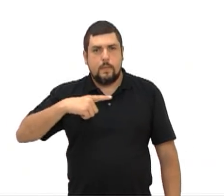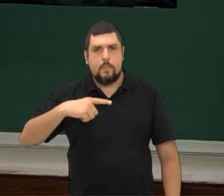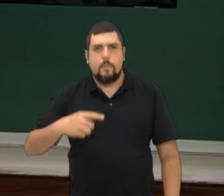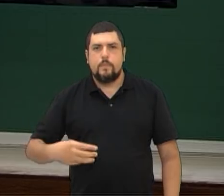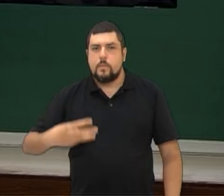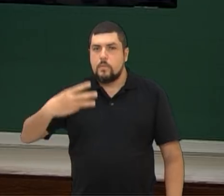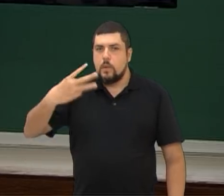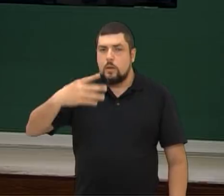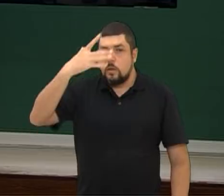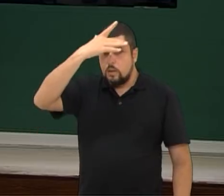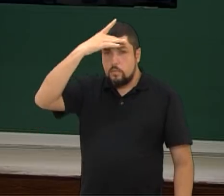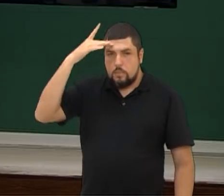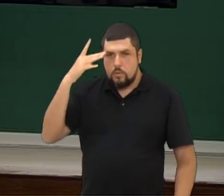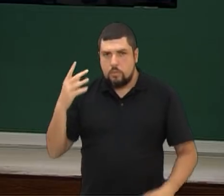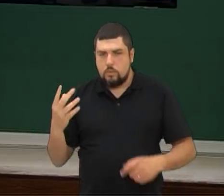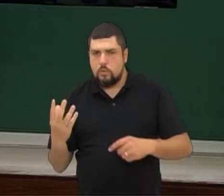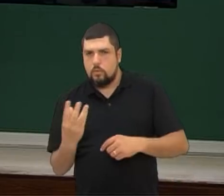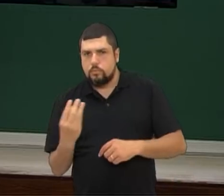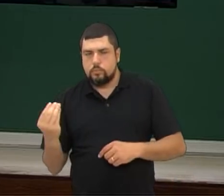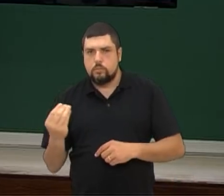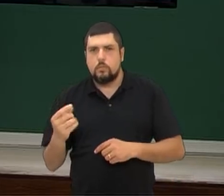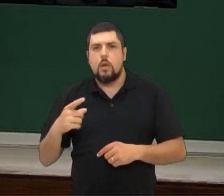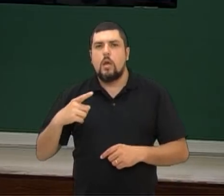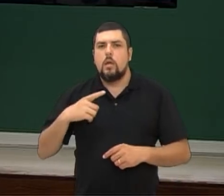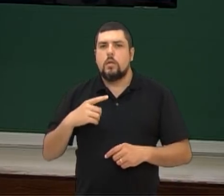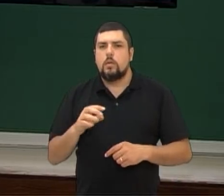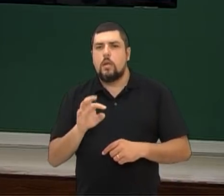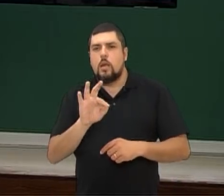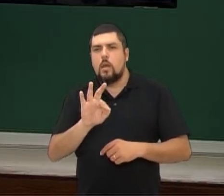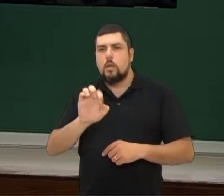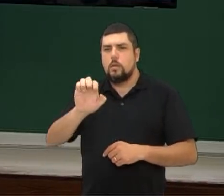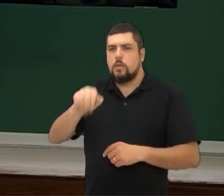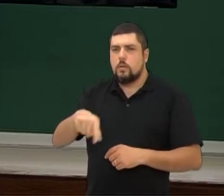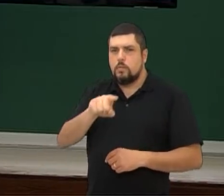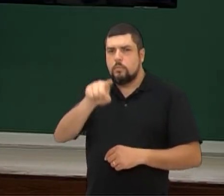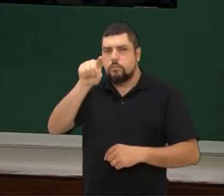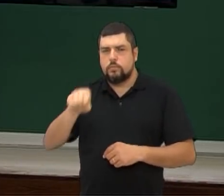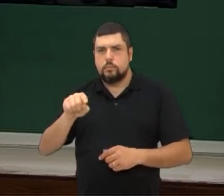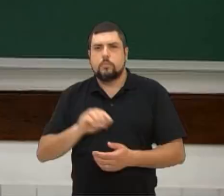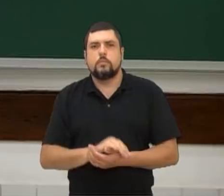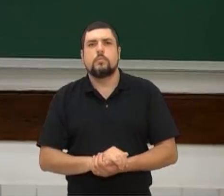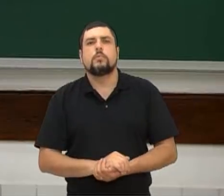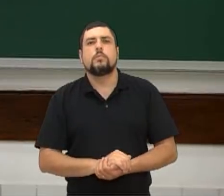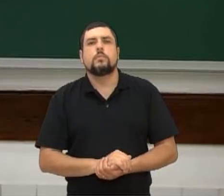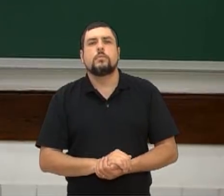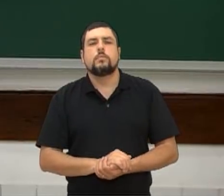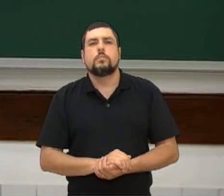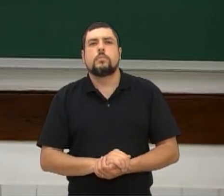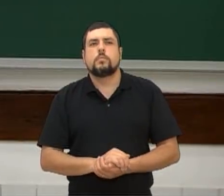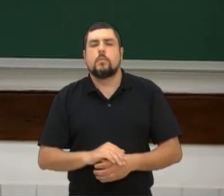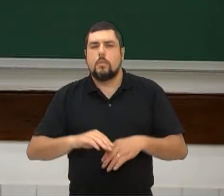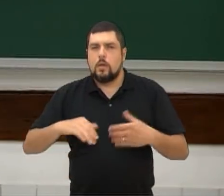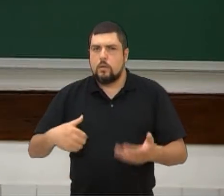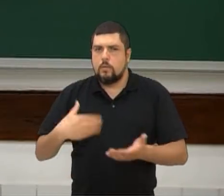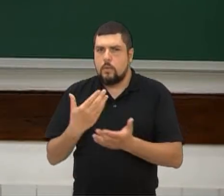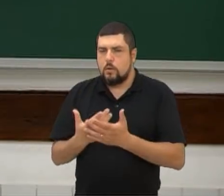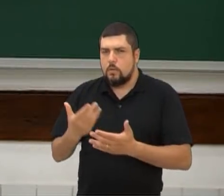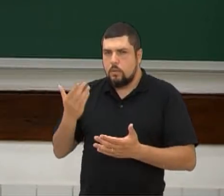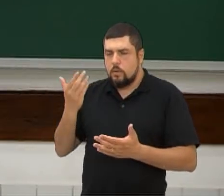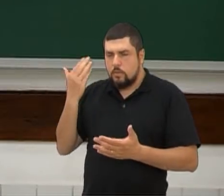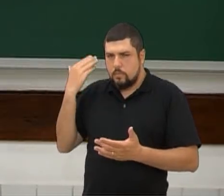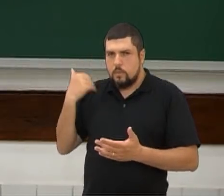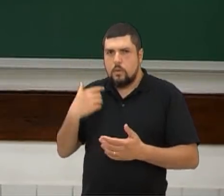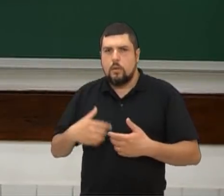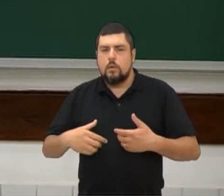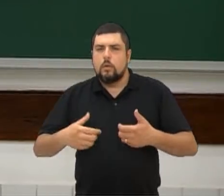terceira pessoa do plural, ele tem acento, ok? Continuando, no final da aula passada, eu indiquei